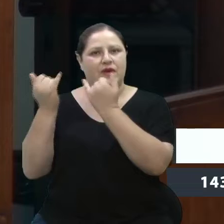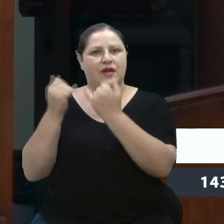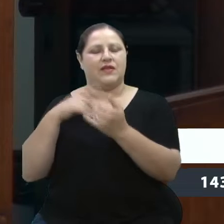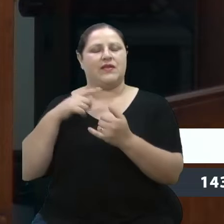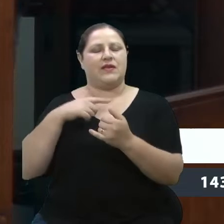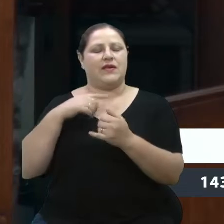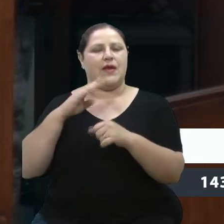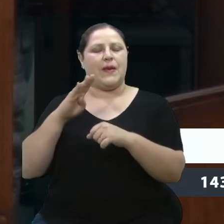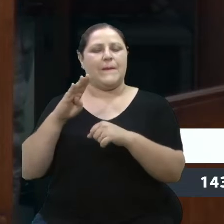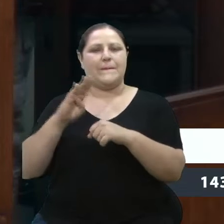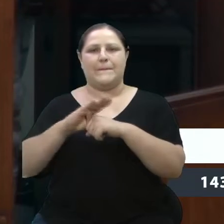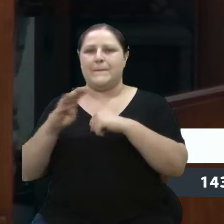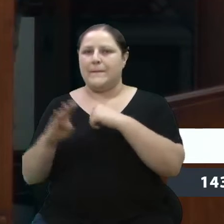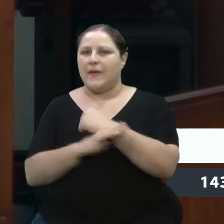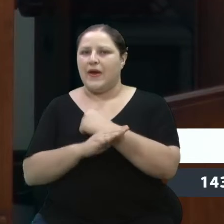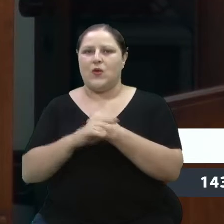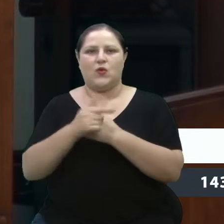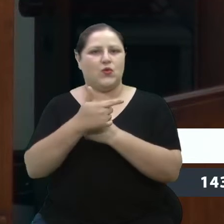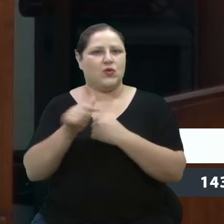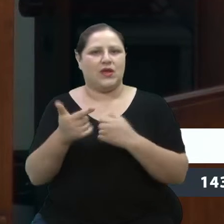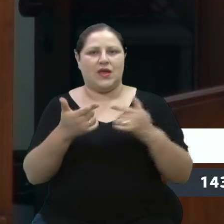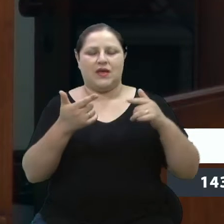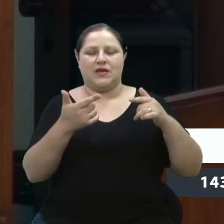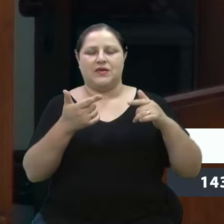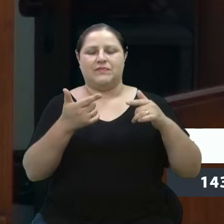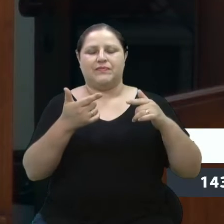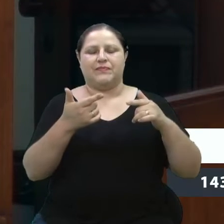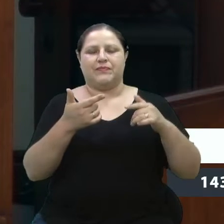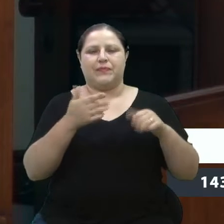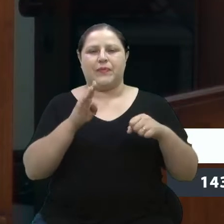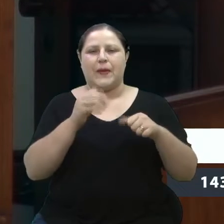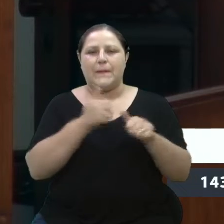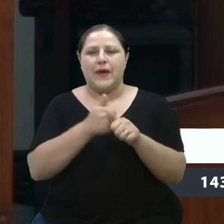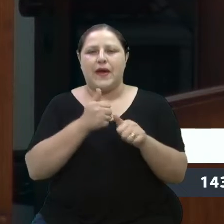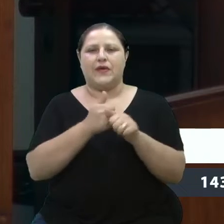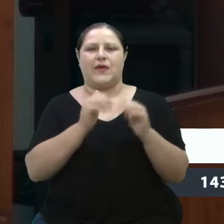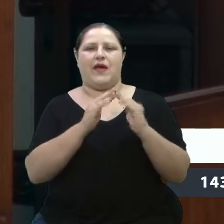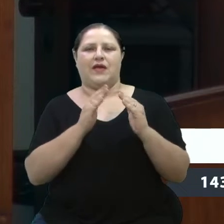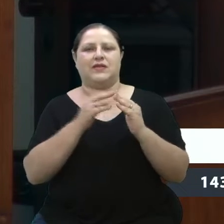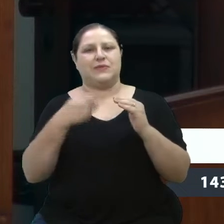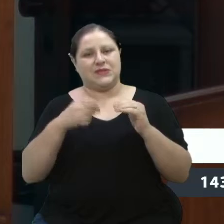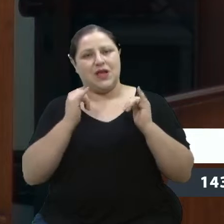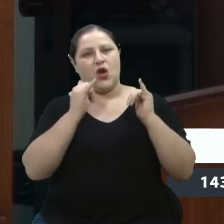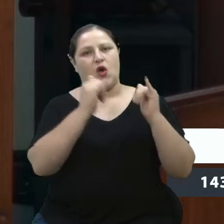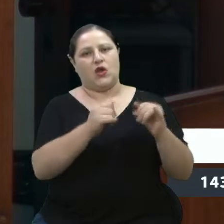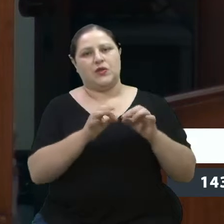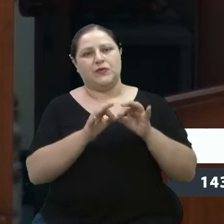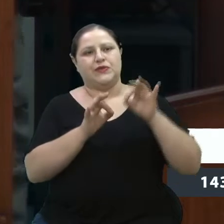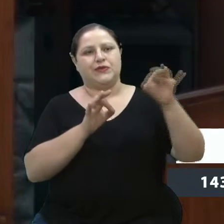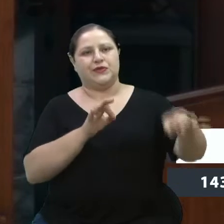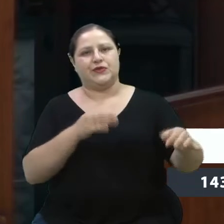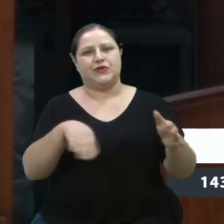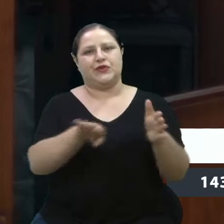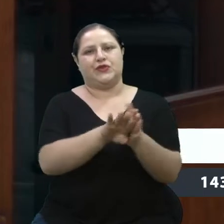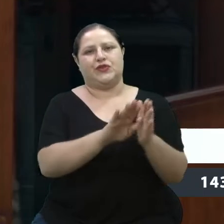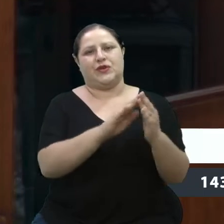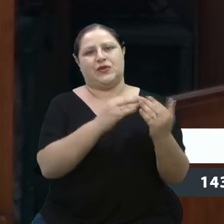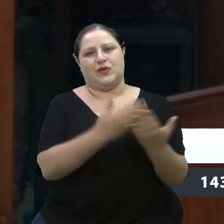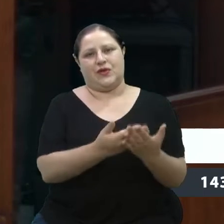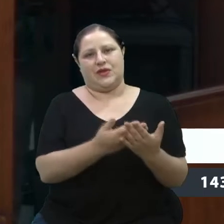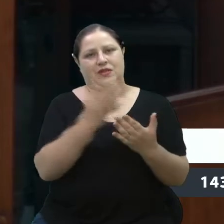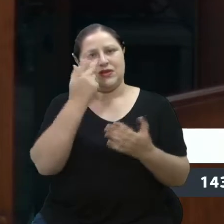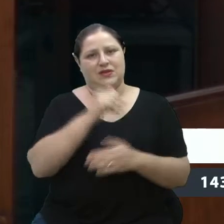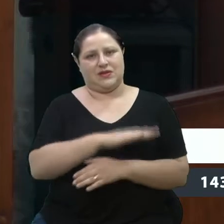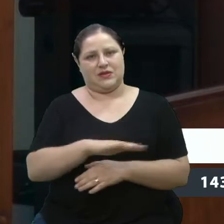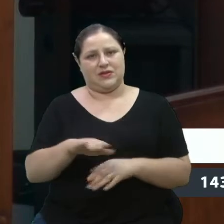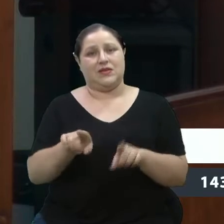há anos para ter uma creche localizada dentro do bairro, para ter o melhor acesso, e não conseguem. Combinado com isso, a gente vê também a volta